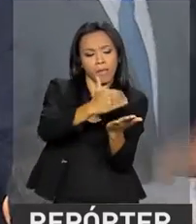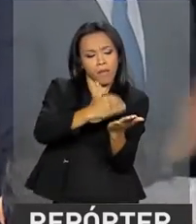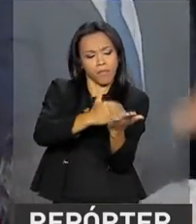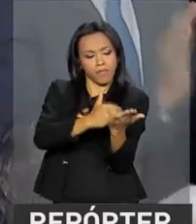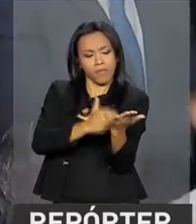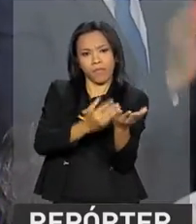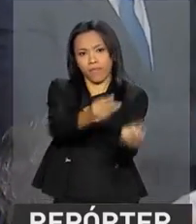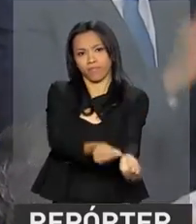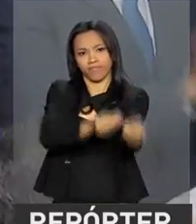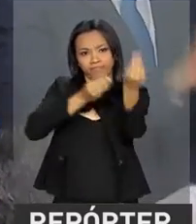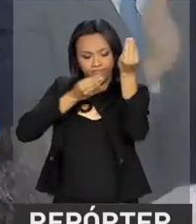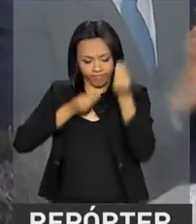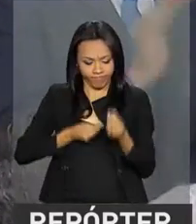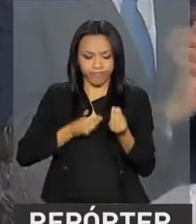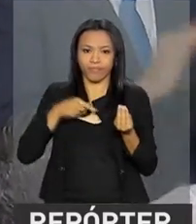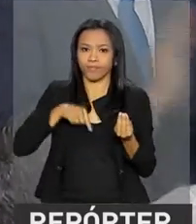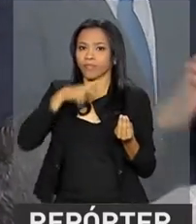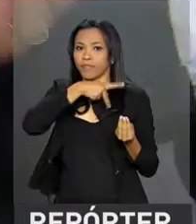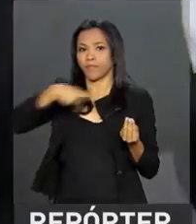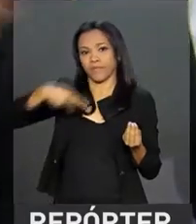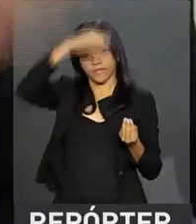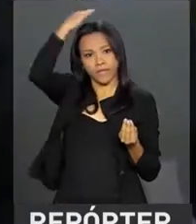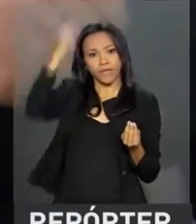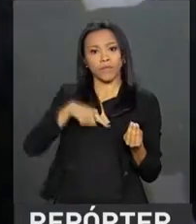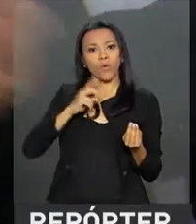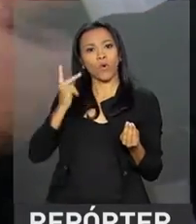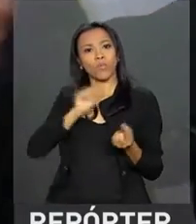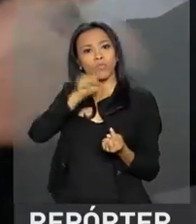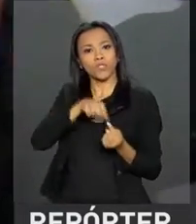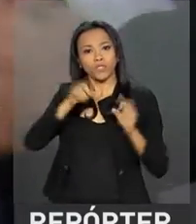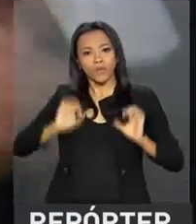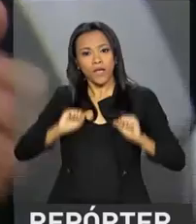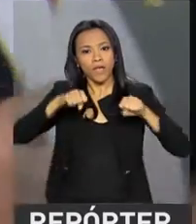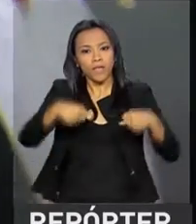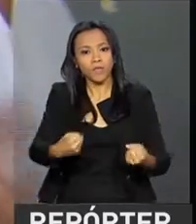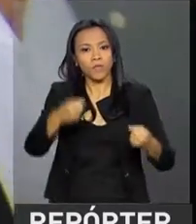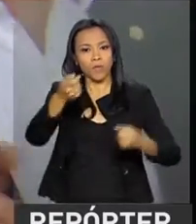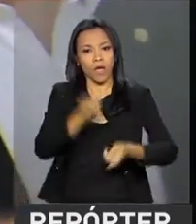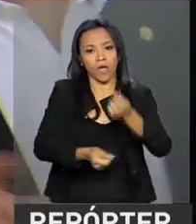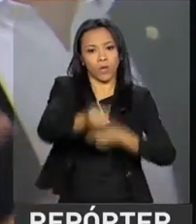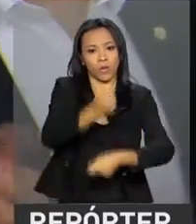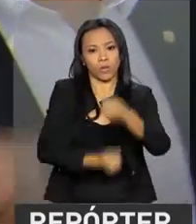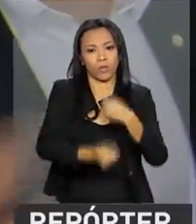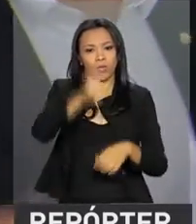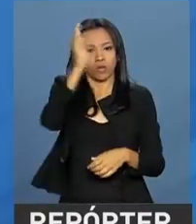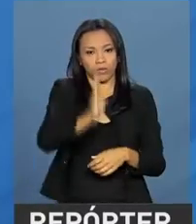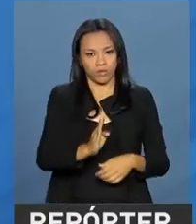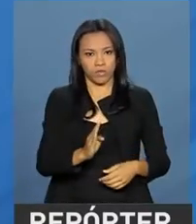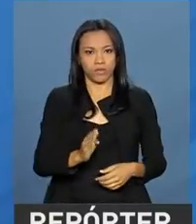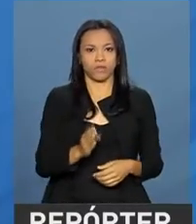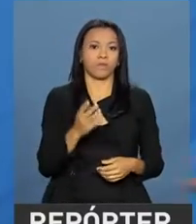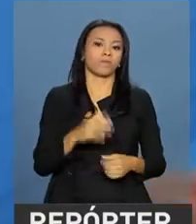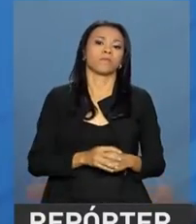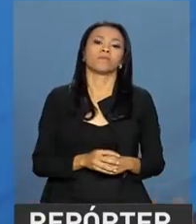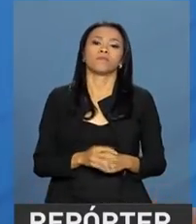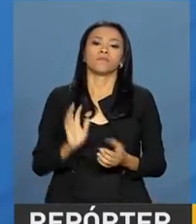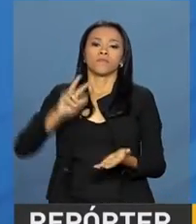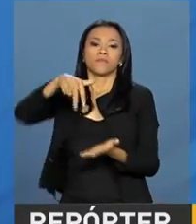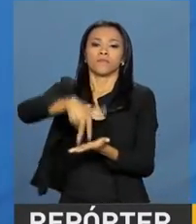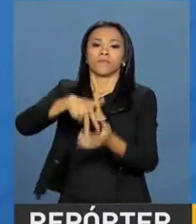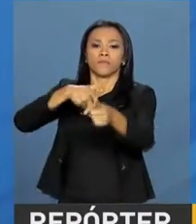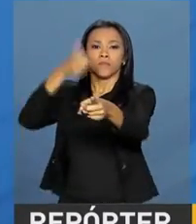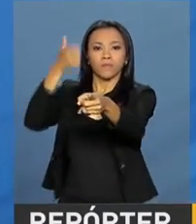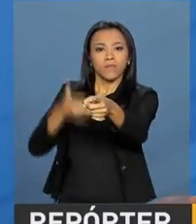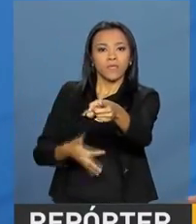ajudar a acelerar a retomada da economia brasileira e da geração de emprego e renda no país. O que nos une hoje